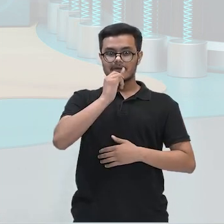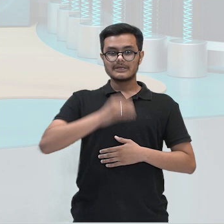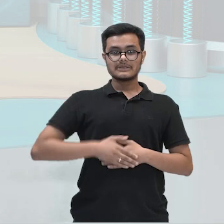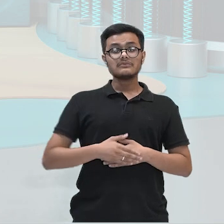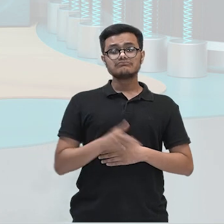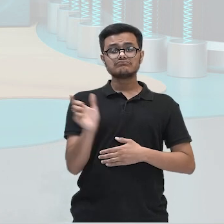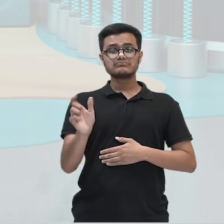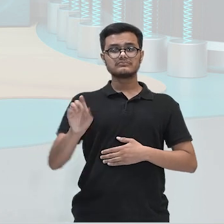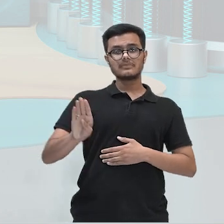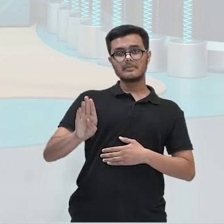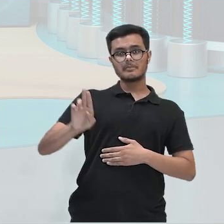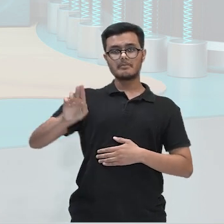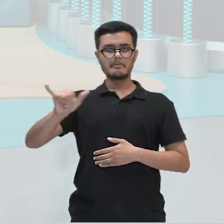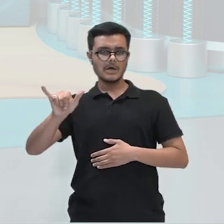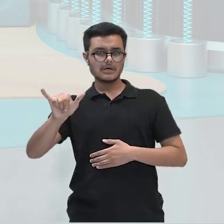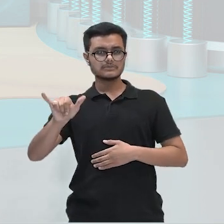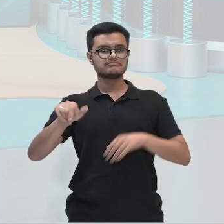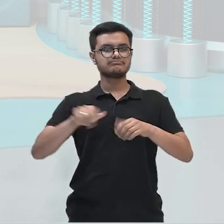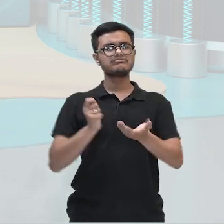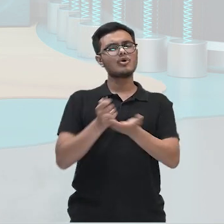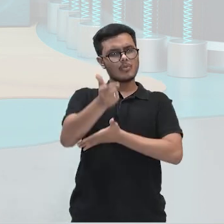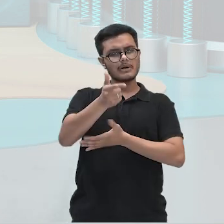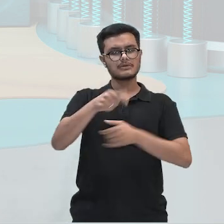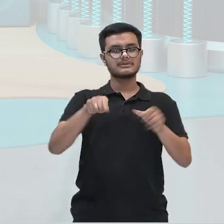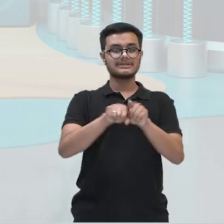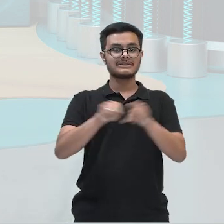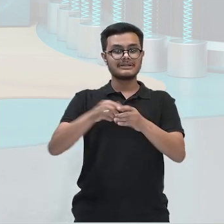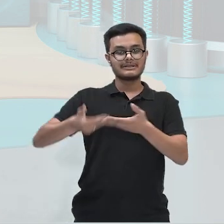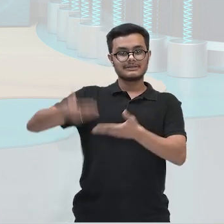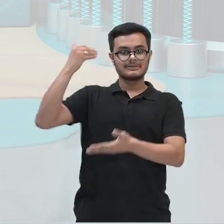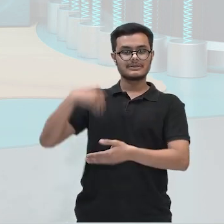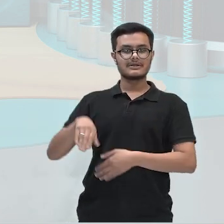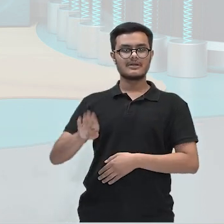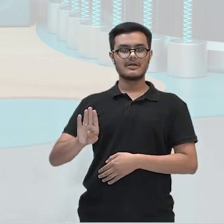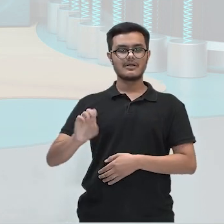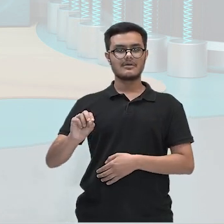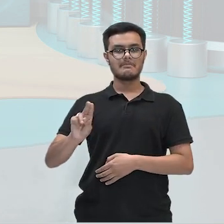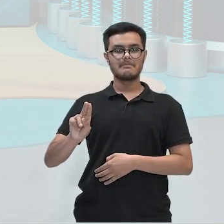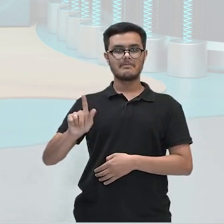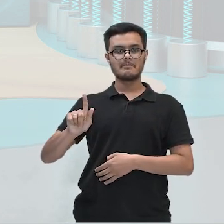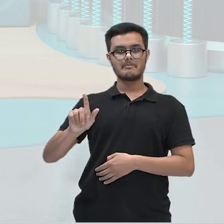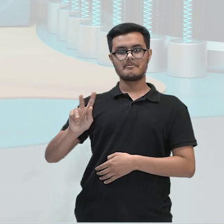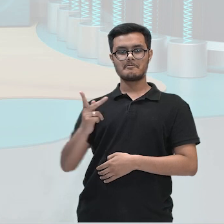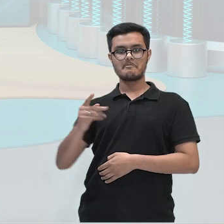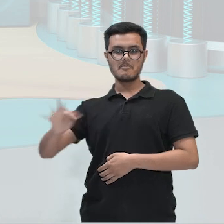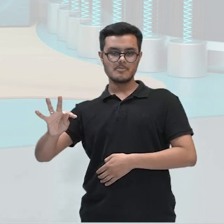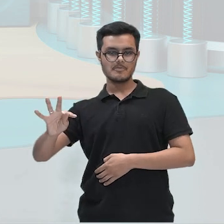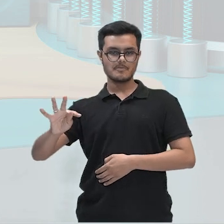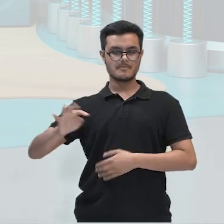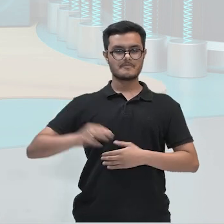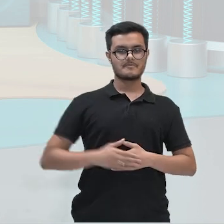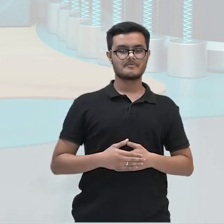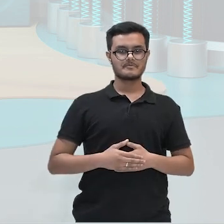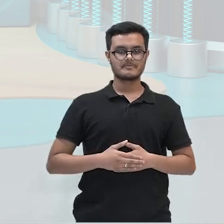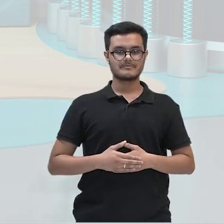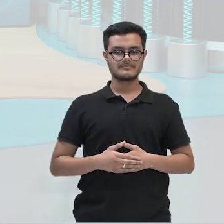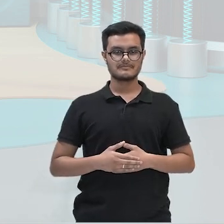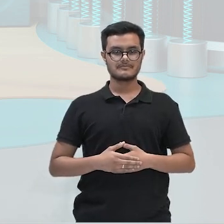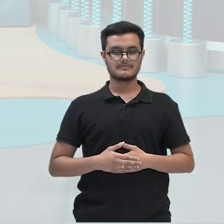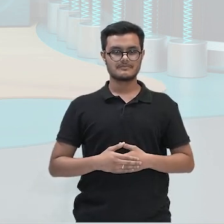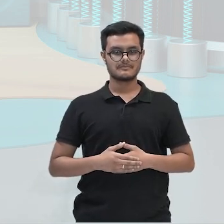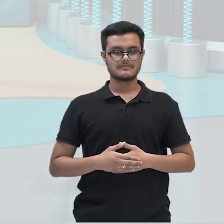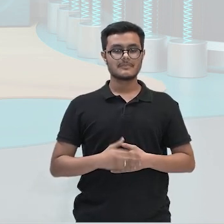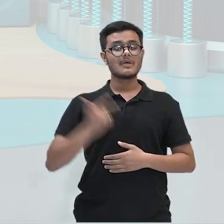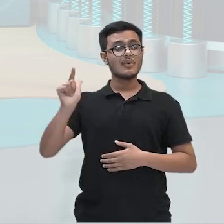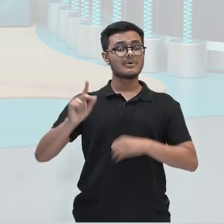buy, que é o verbo comprar. No passado ele é bought. Bought, bought. Mais um